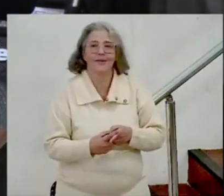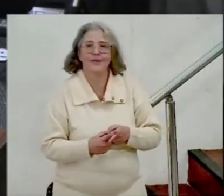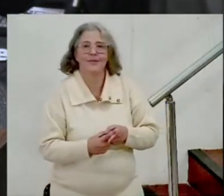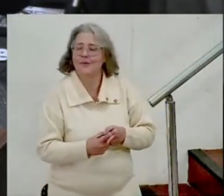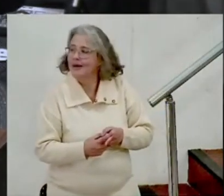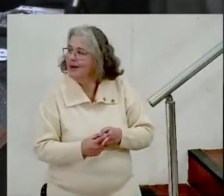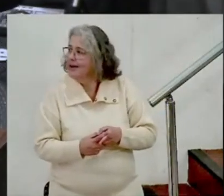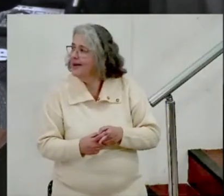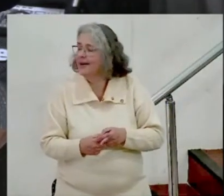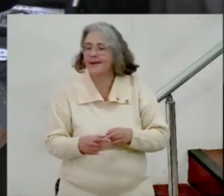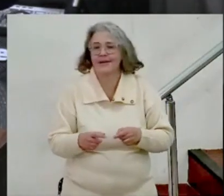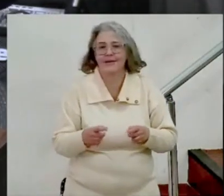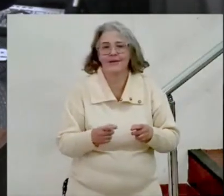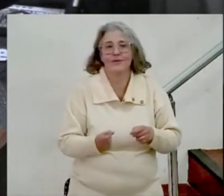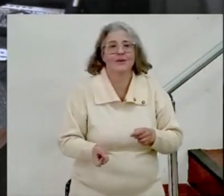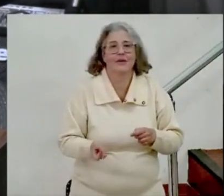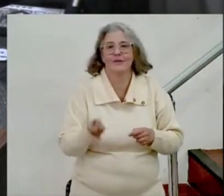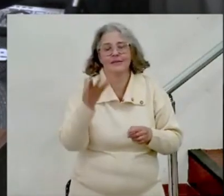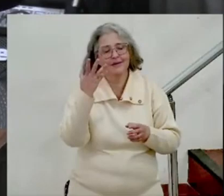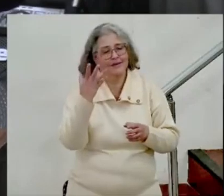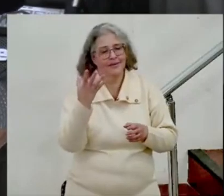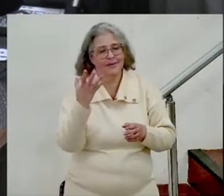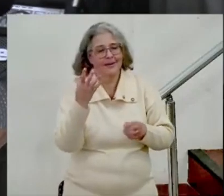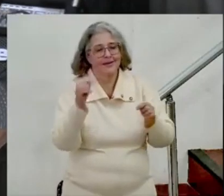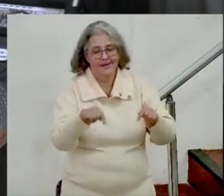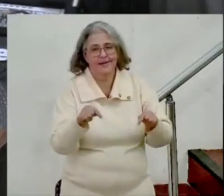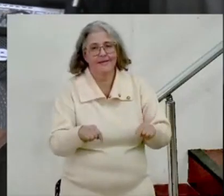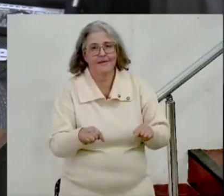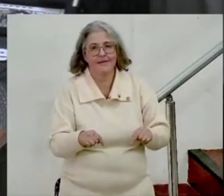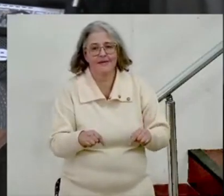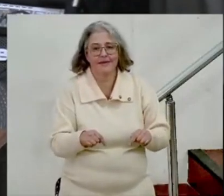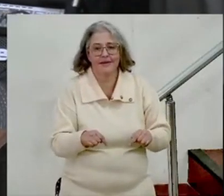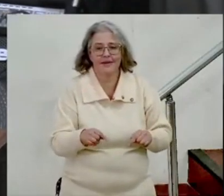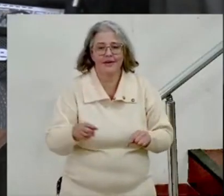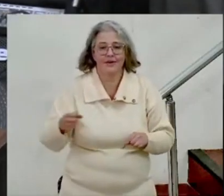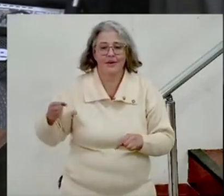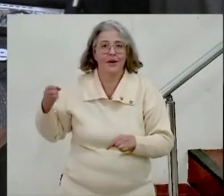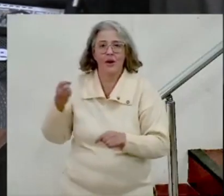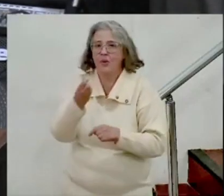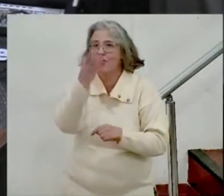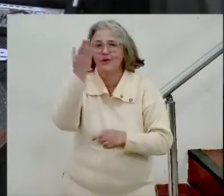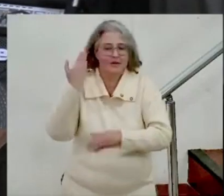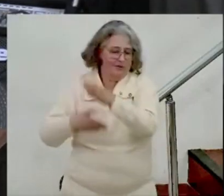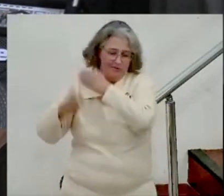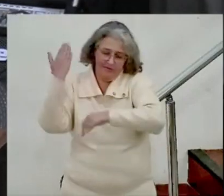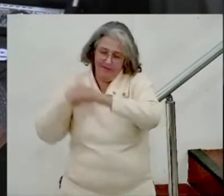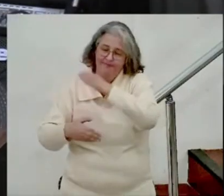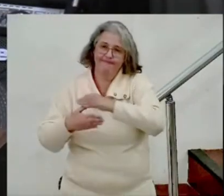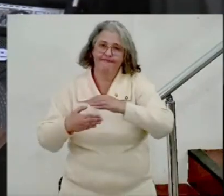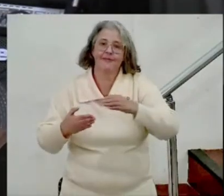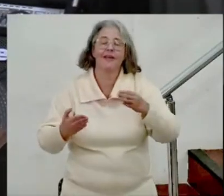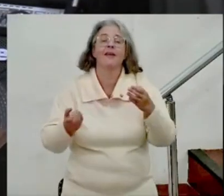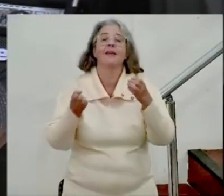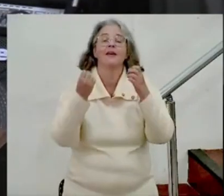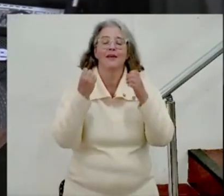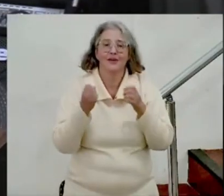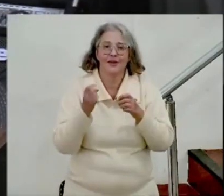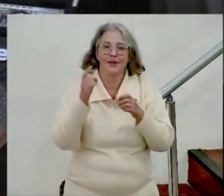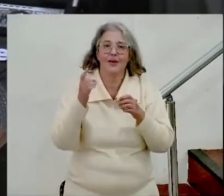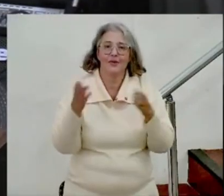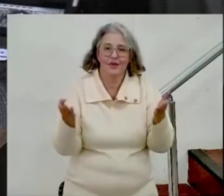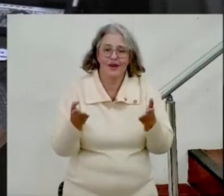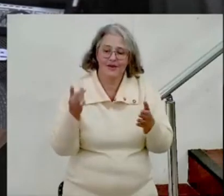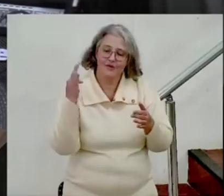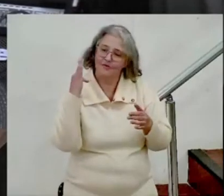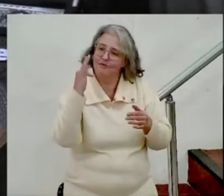problema. O que está acontecendo aqui, que acontecia naquela época e que vai acontecer sempre é o seguinte: nós somos o povo que tem Deus conosco. Nós somos